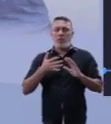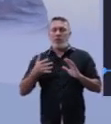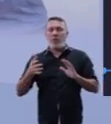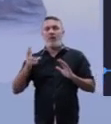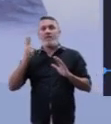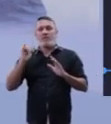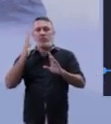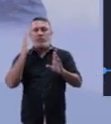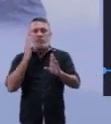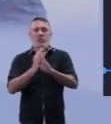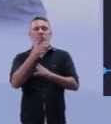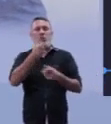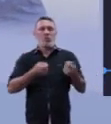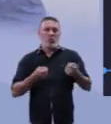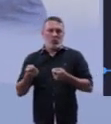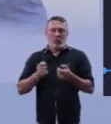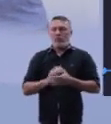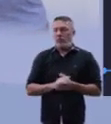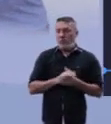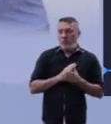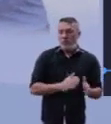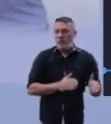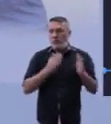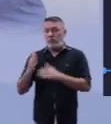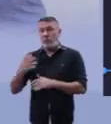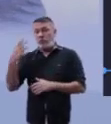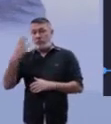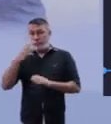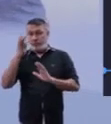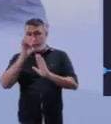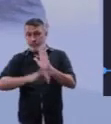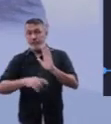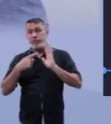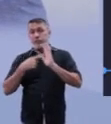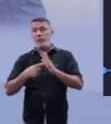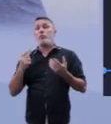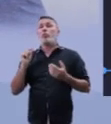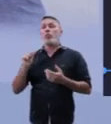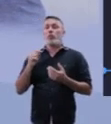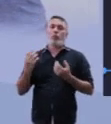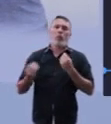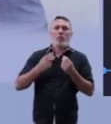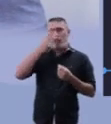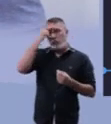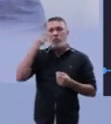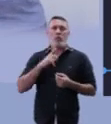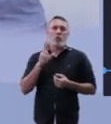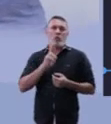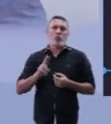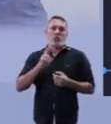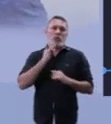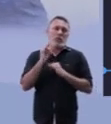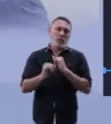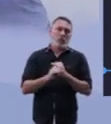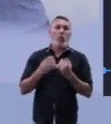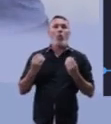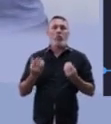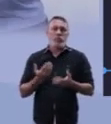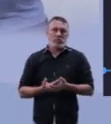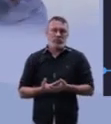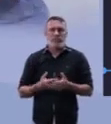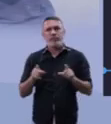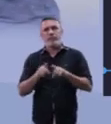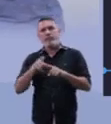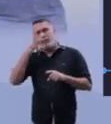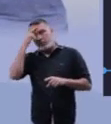depois, acaba te manipulando. O terceiro texto vai mostrar sobre as pessoas, como que as pessoas utilizam a internet, quem são as